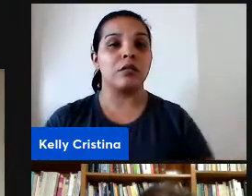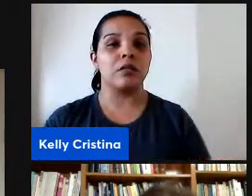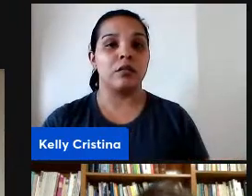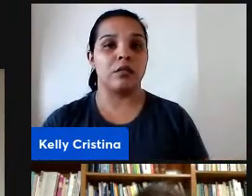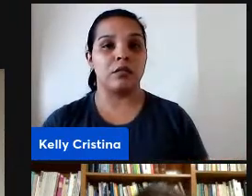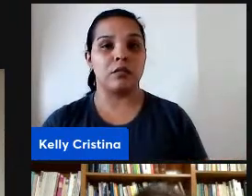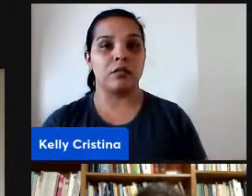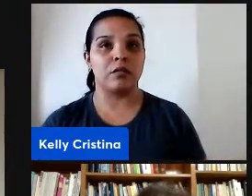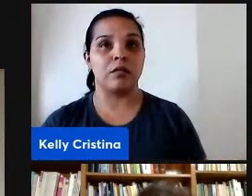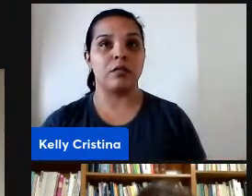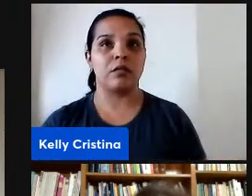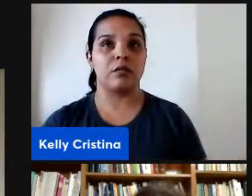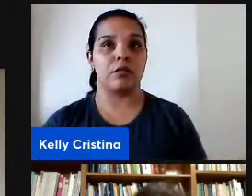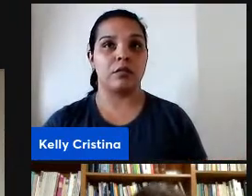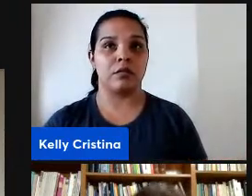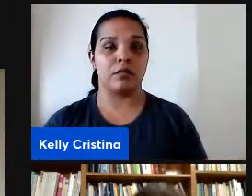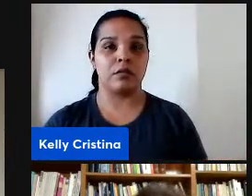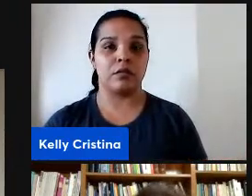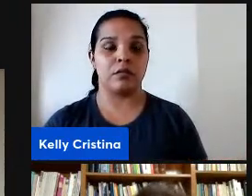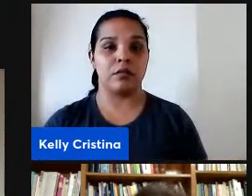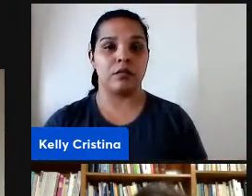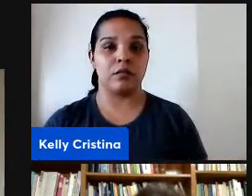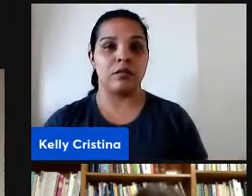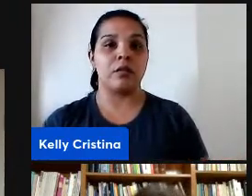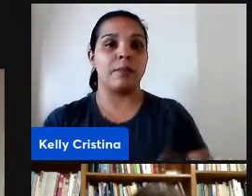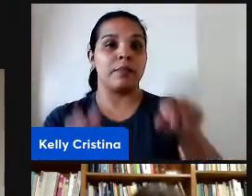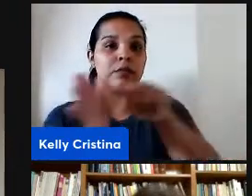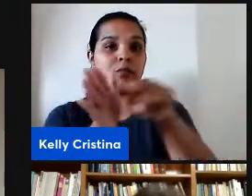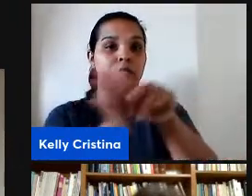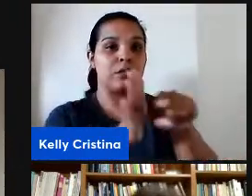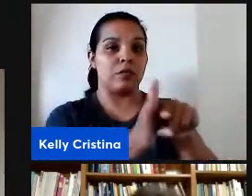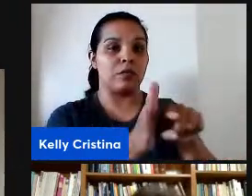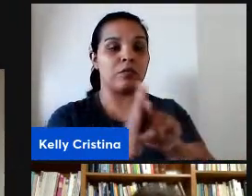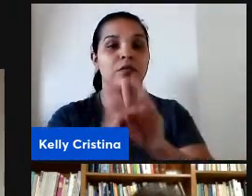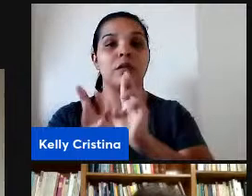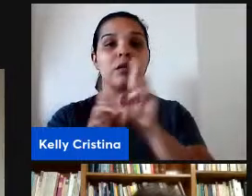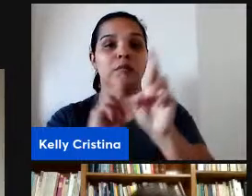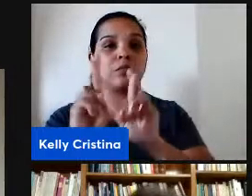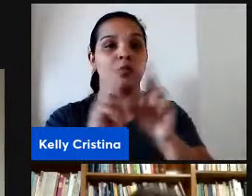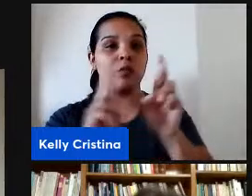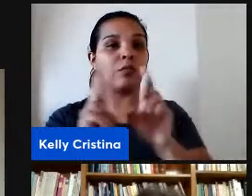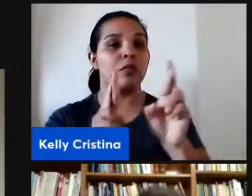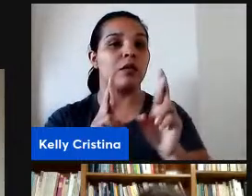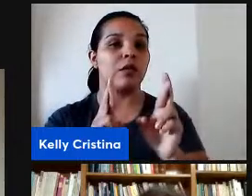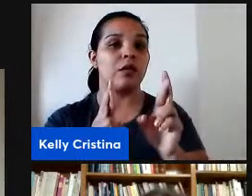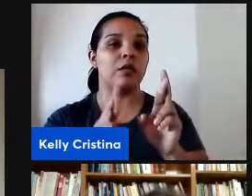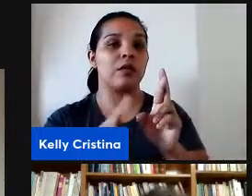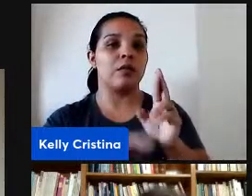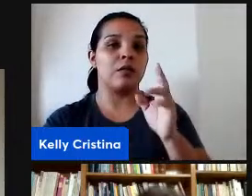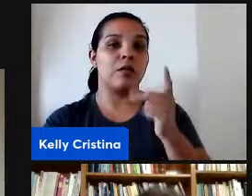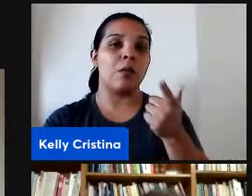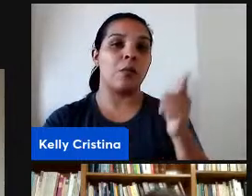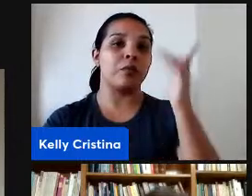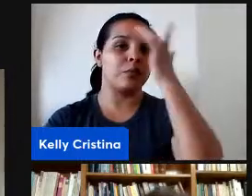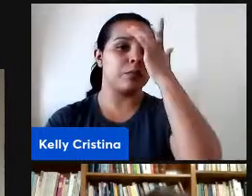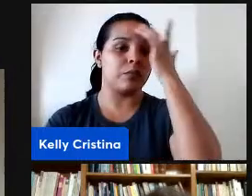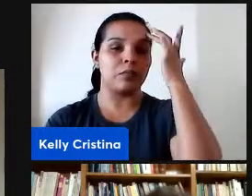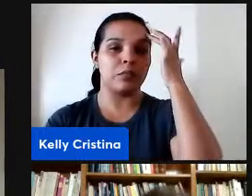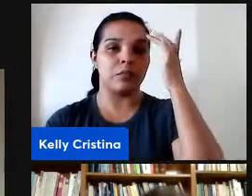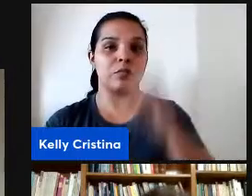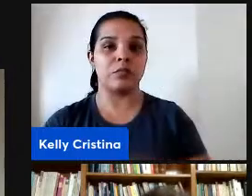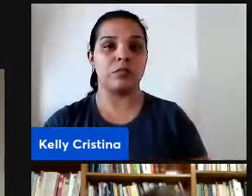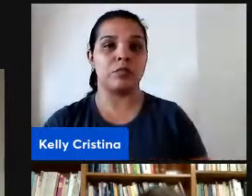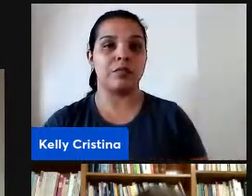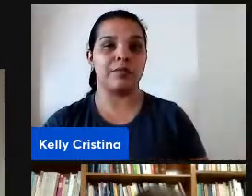e puxar essas perguntas, começar a responder, e alguém mais. Não sei, gostaria também de